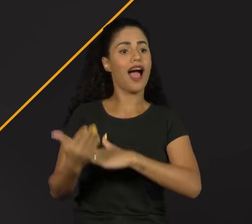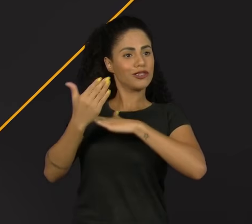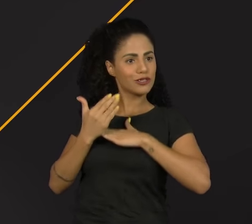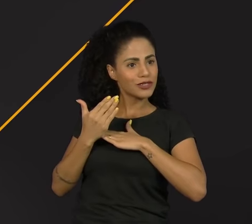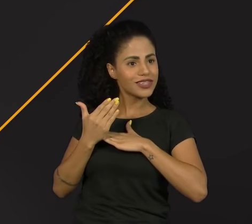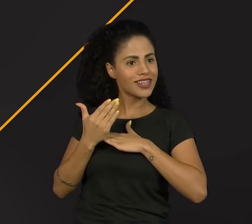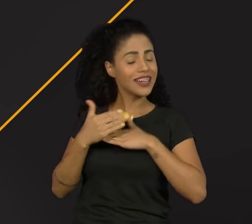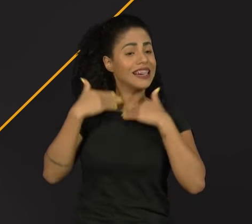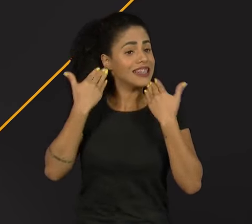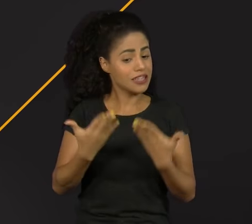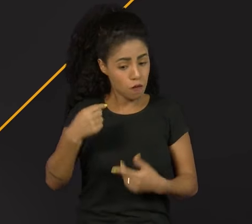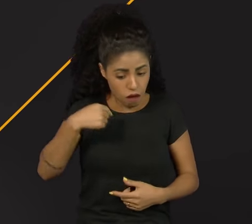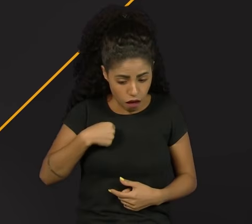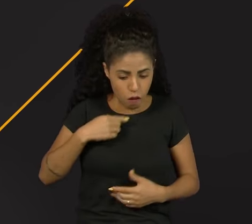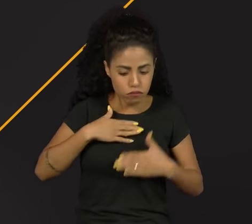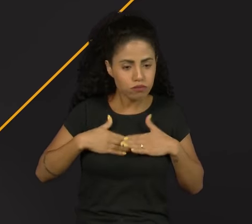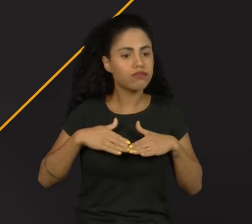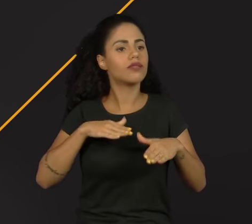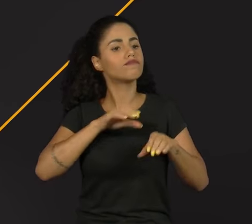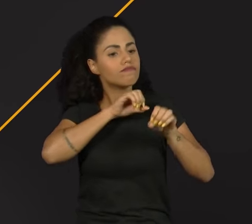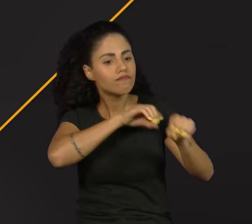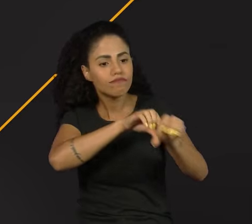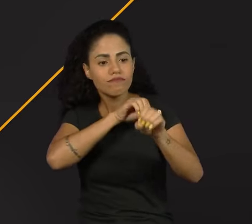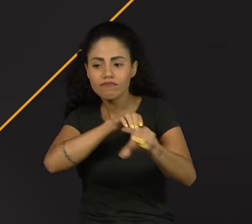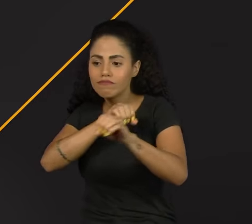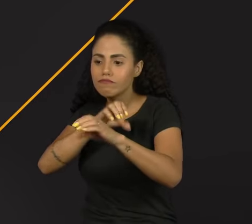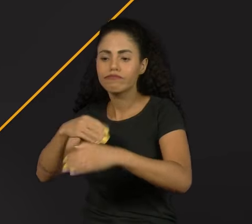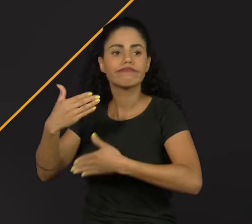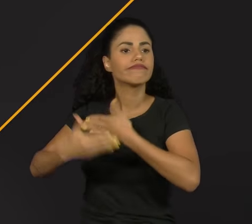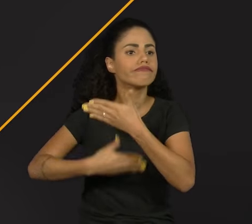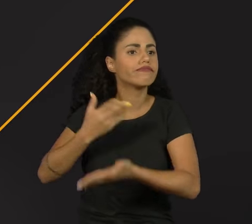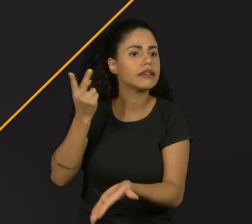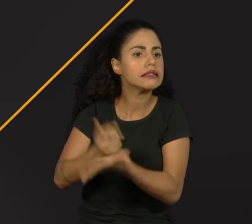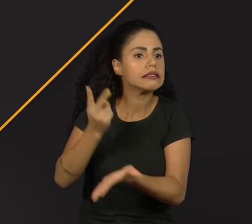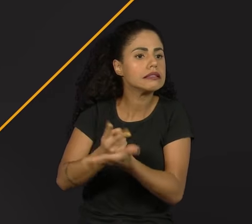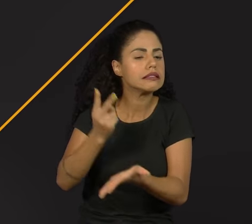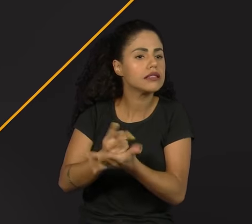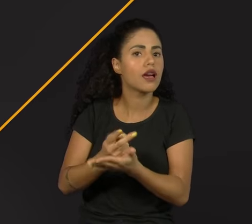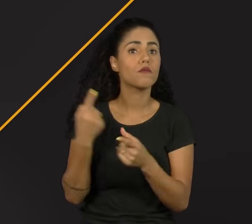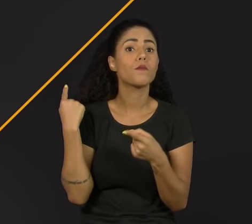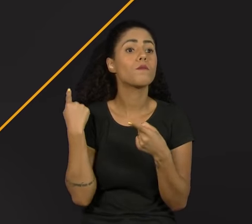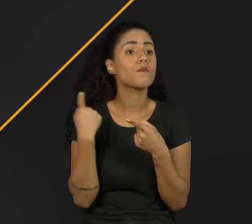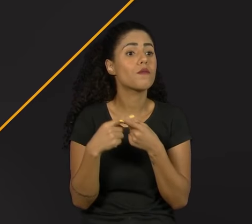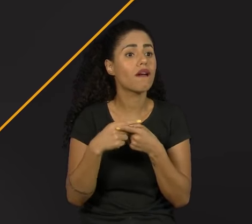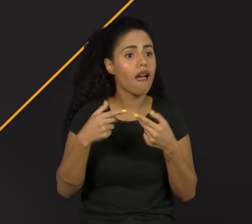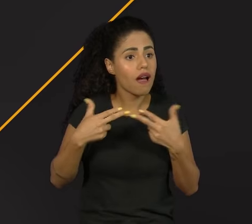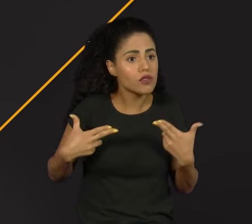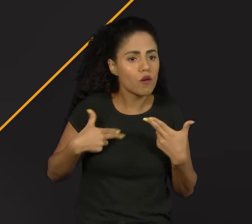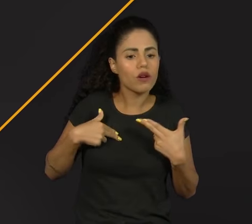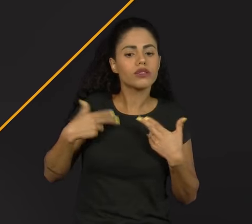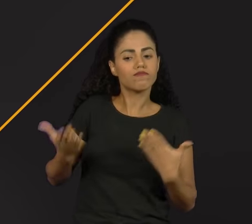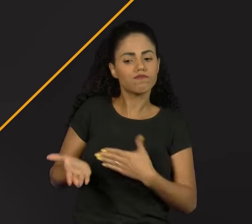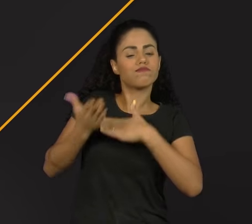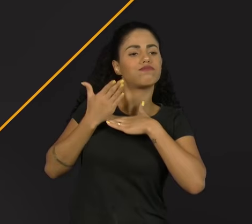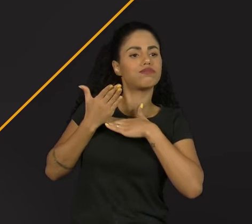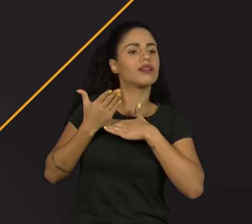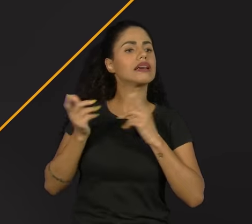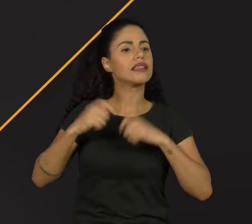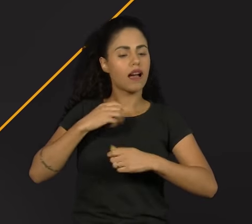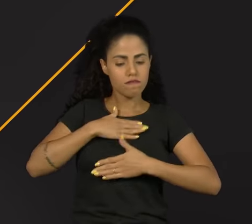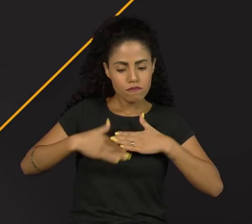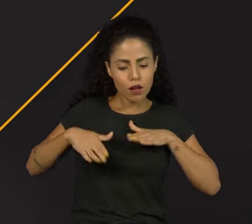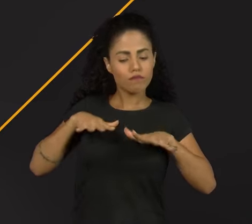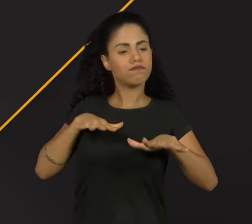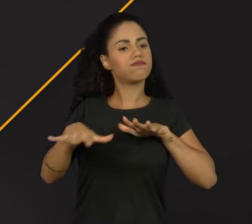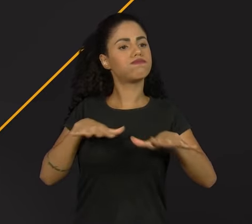baixos. Isso eu trabalho em aula constantemente, porque são as forças mais primitivas da qual